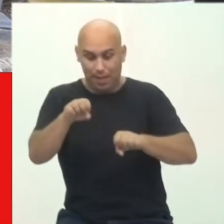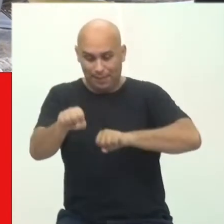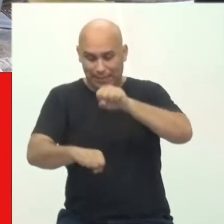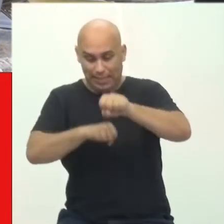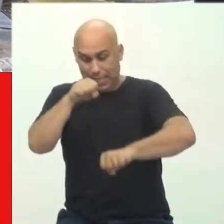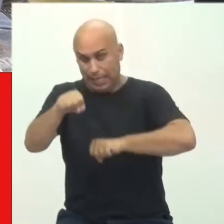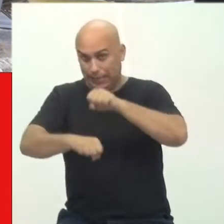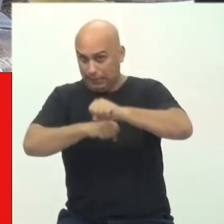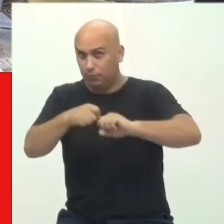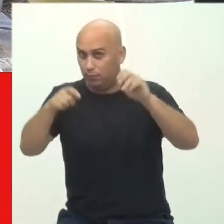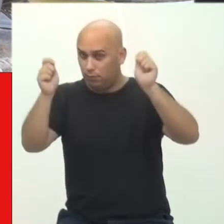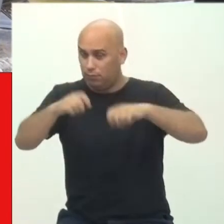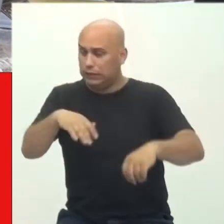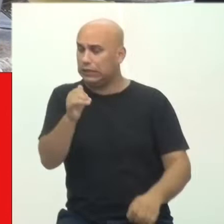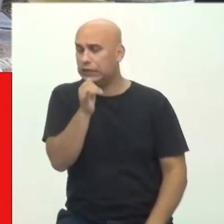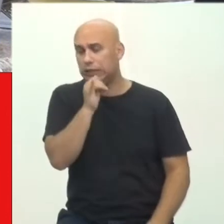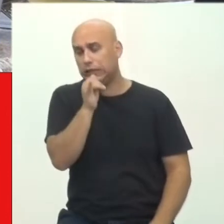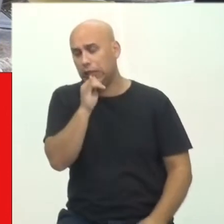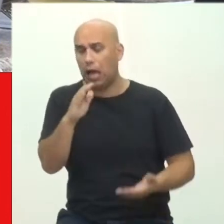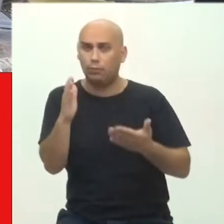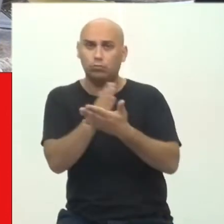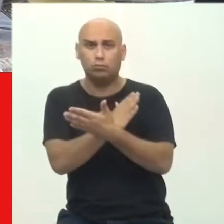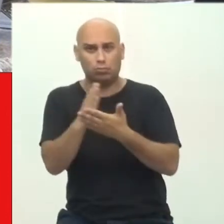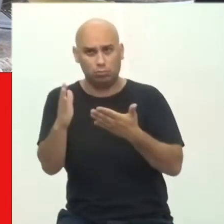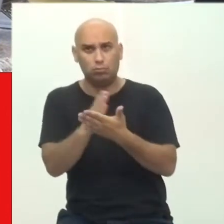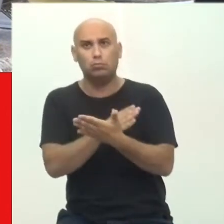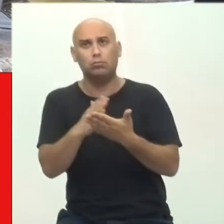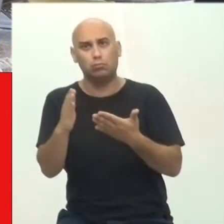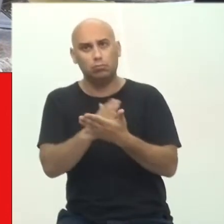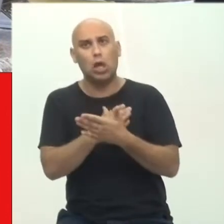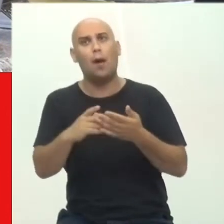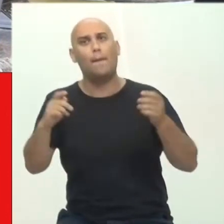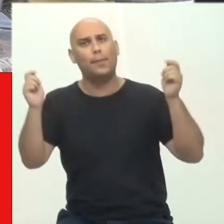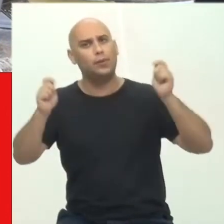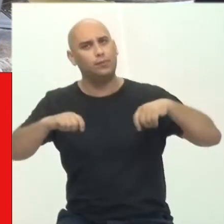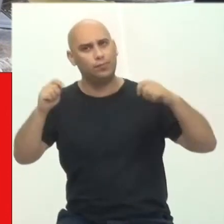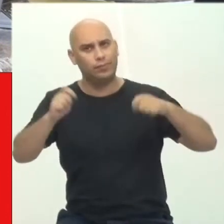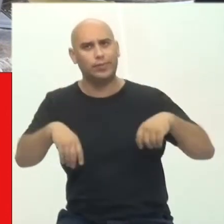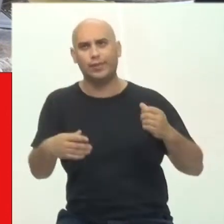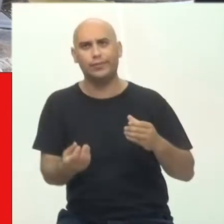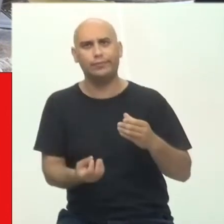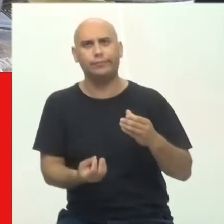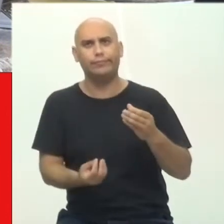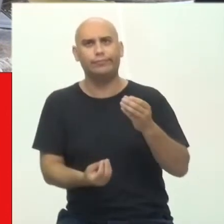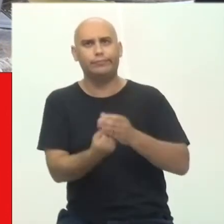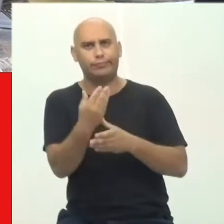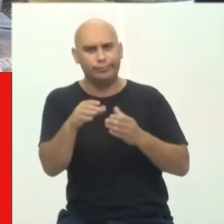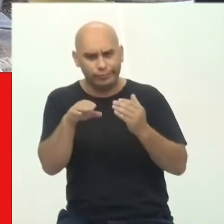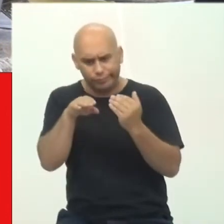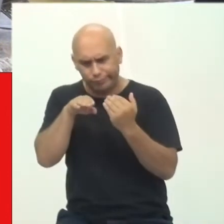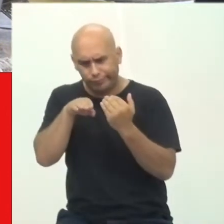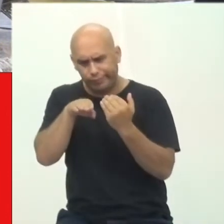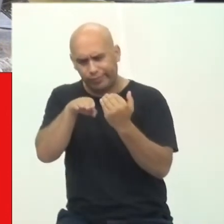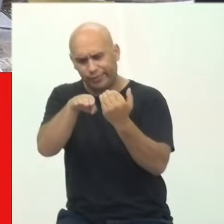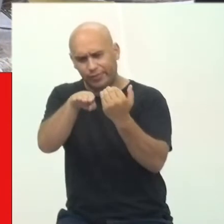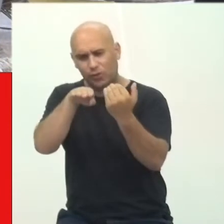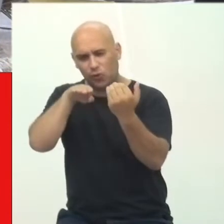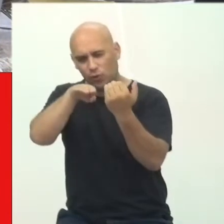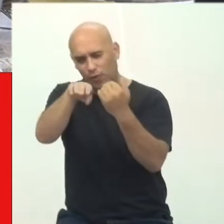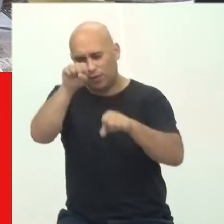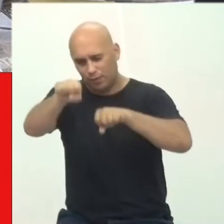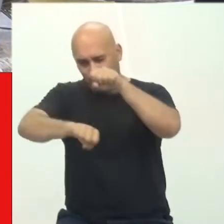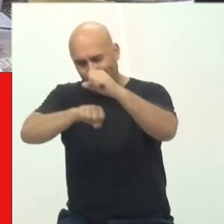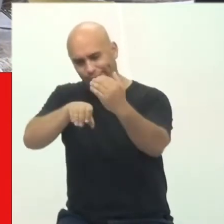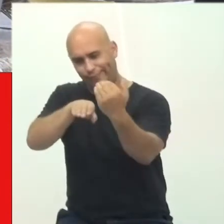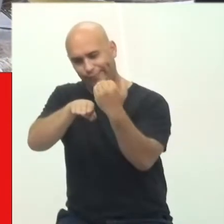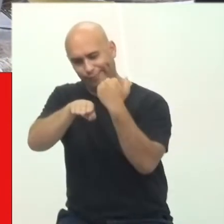e exemplos que, sim, tem trechos que não é possível criar uma ciclovia certinha. Então, tem